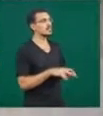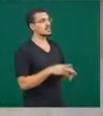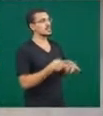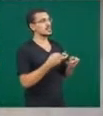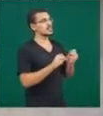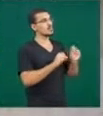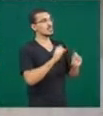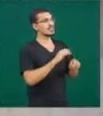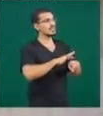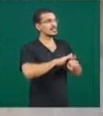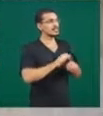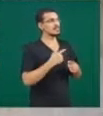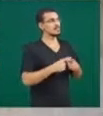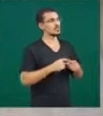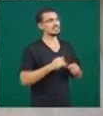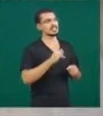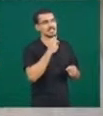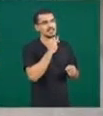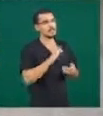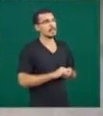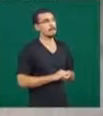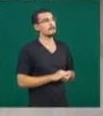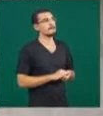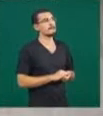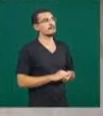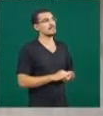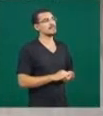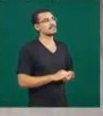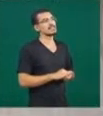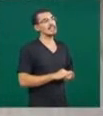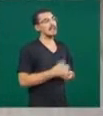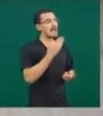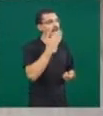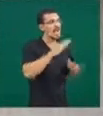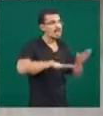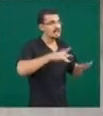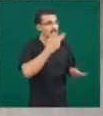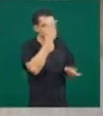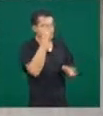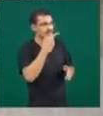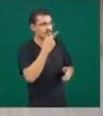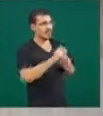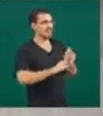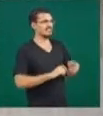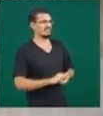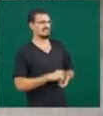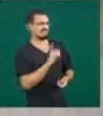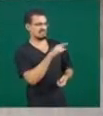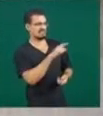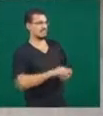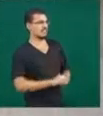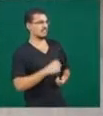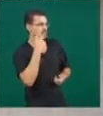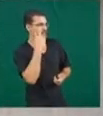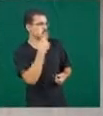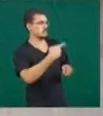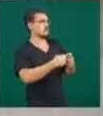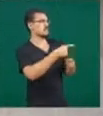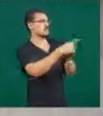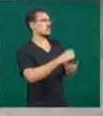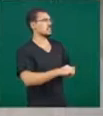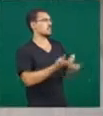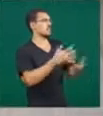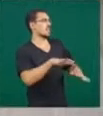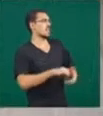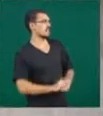mesmo. Porque muita gente fala assim, não, isso é pouca vergonha, a pessoa não consegue emagrecer porque não quer, e aquela coisa toda. E a gente sabe que é difícil. Tanto é que